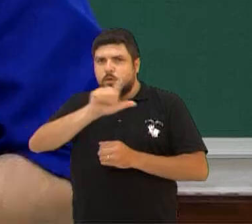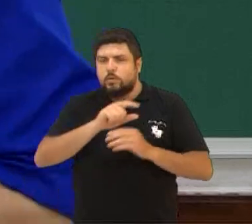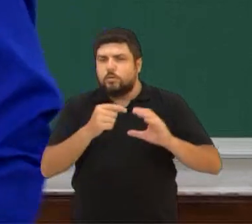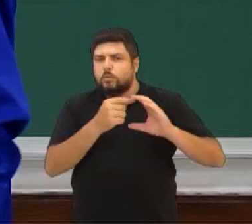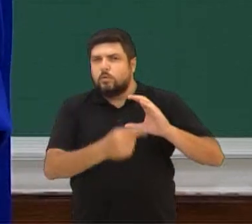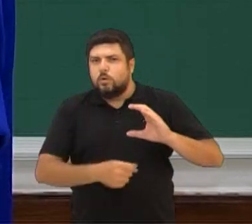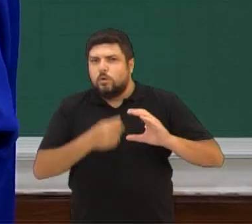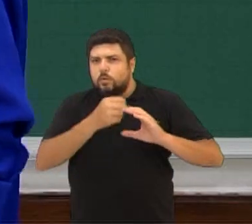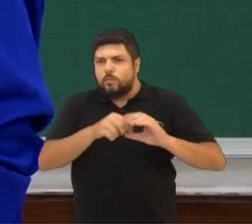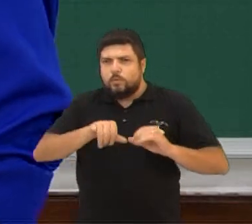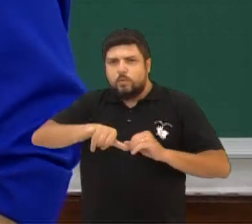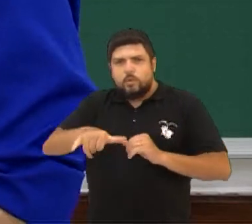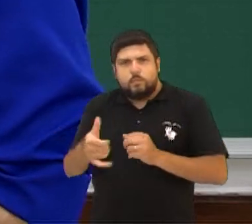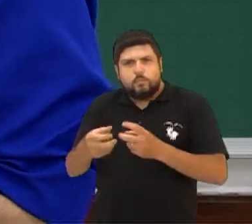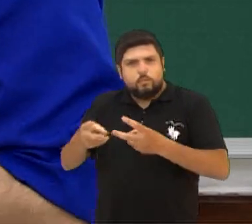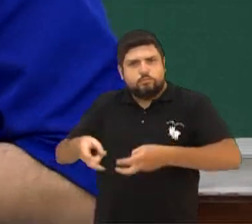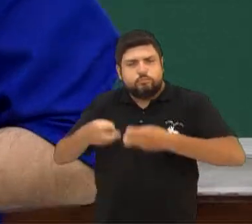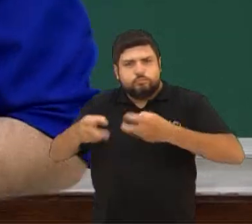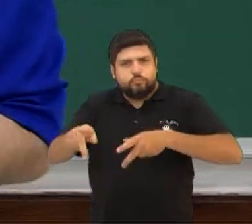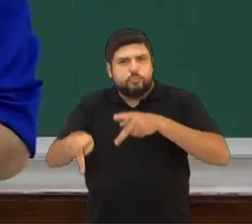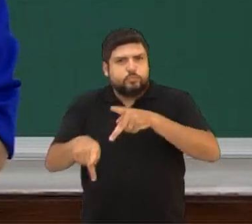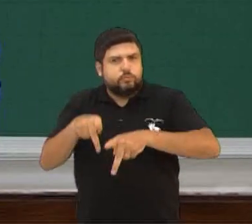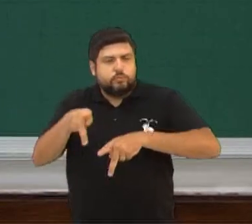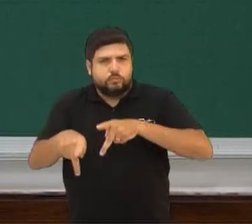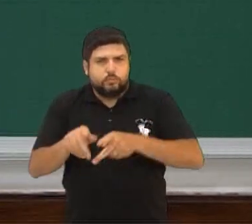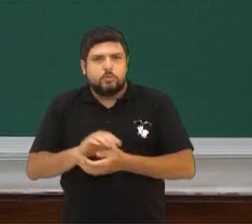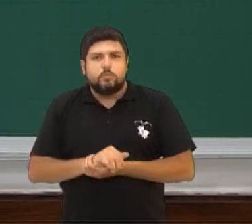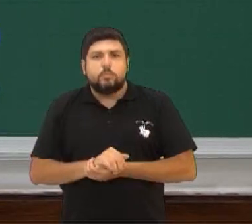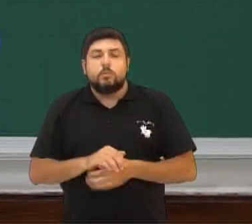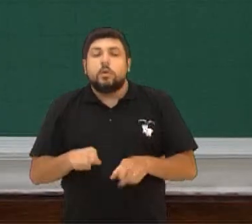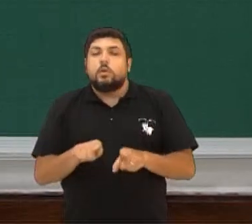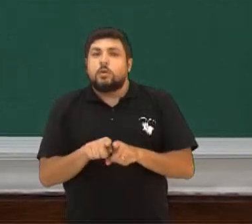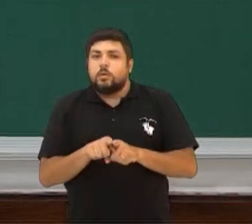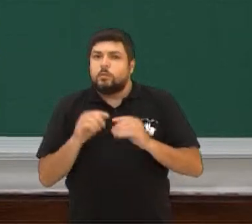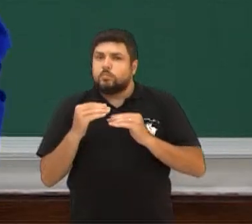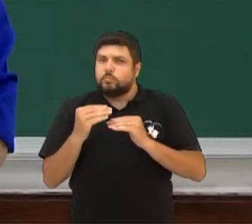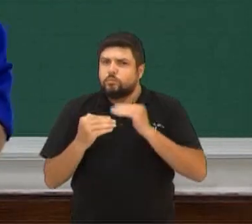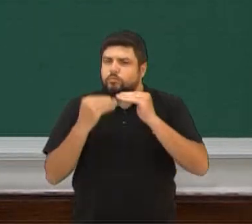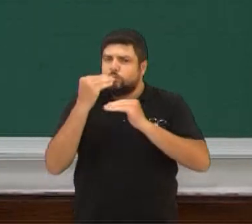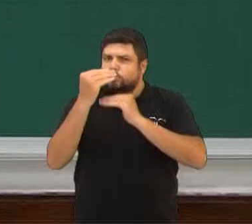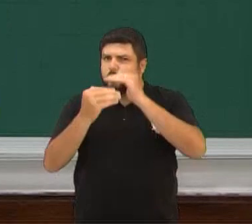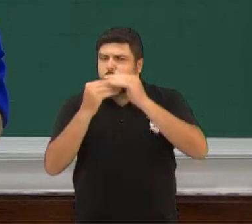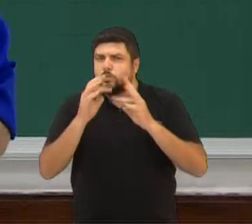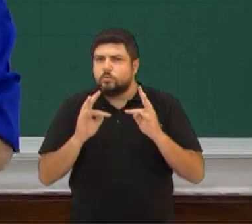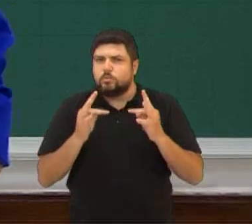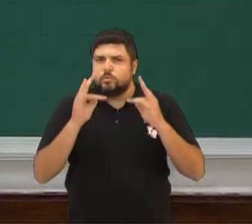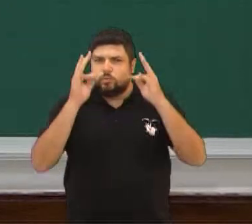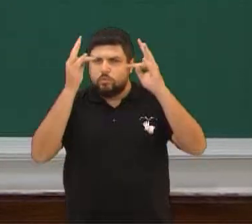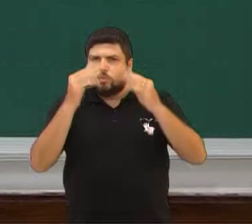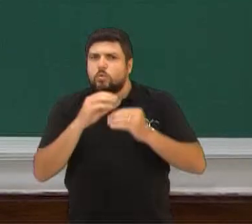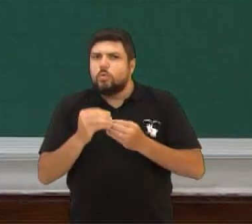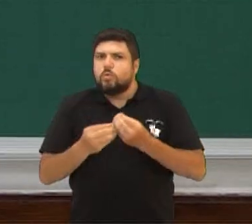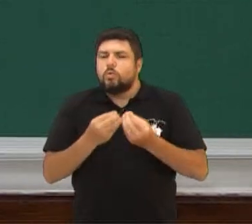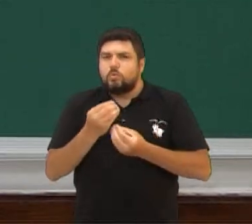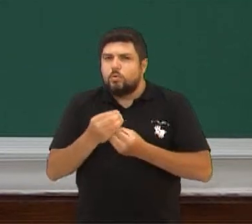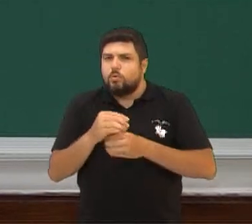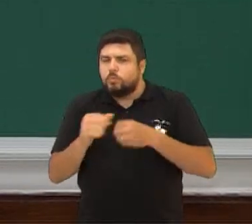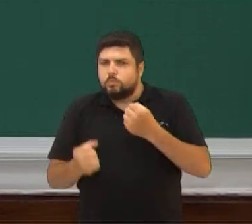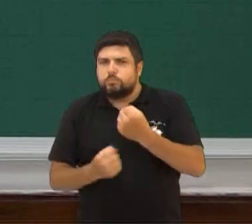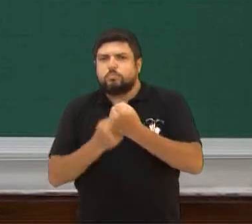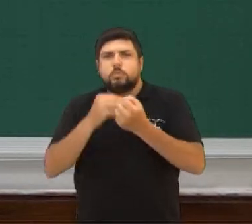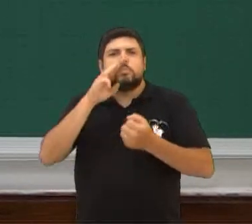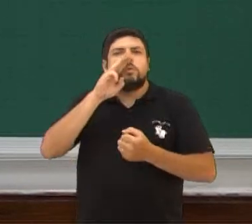para fins lucrativos. O avanço tecnológico, essa é uma teoria defendida pelo marxismo, né? O avanço